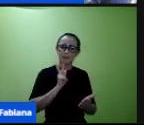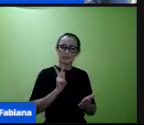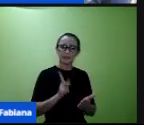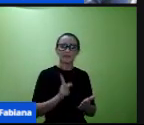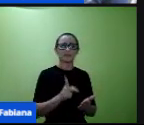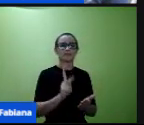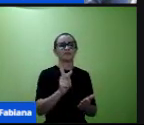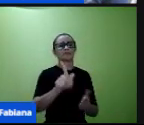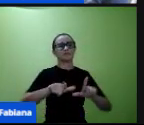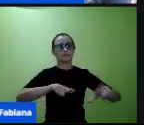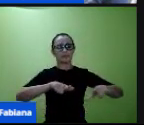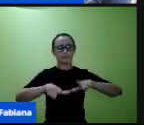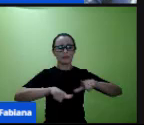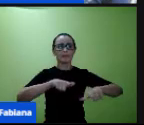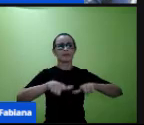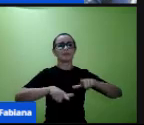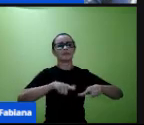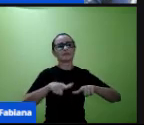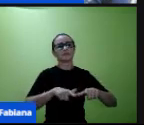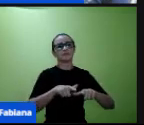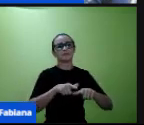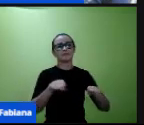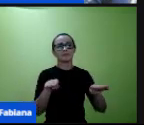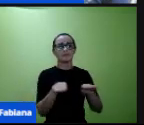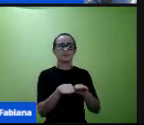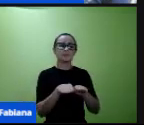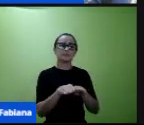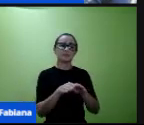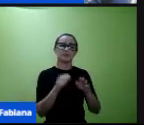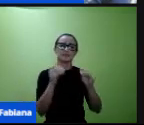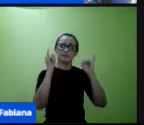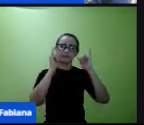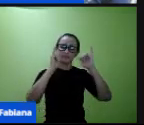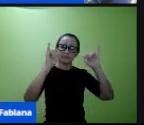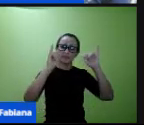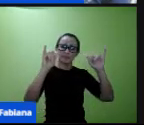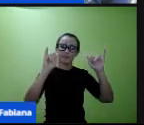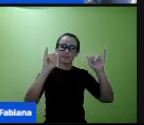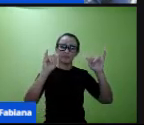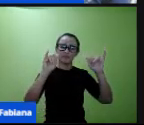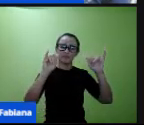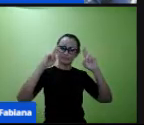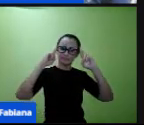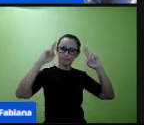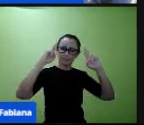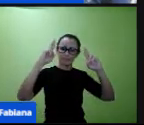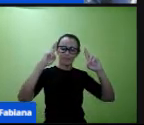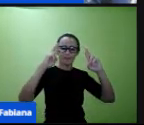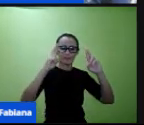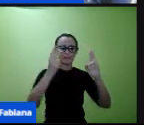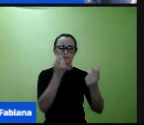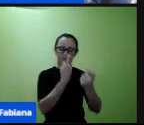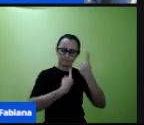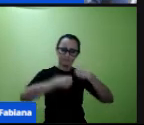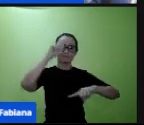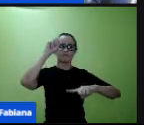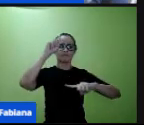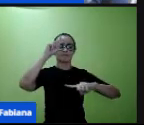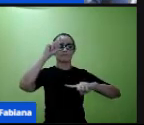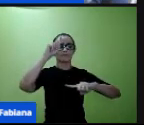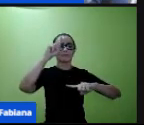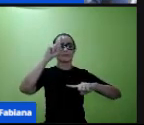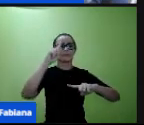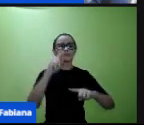extremamente importante, e fico também com essa mensagem de otimismo e de superação que esses dois professores trouxeram